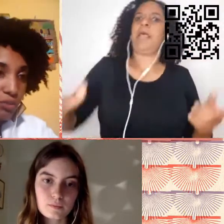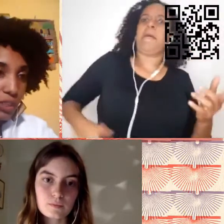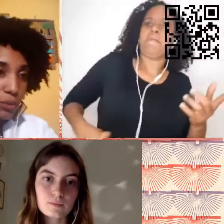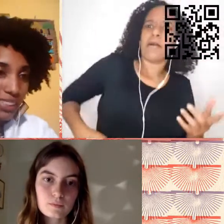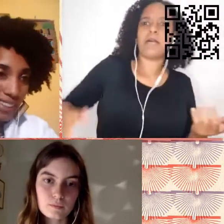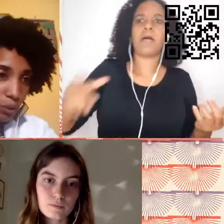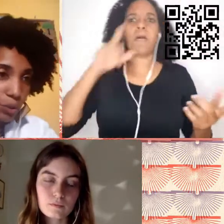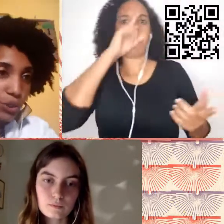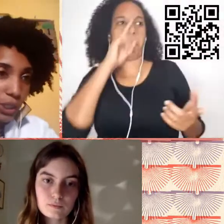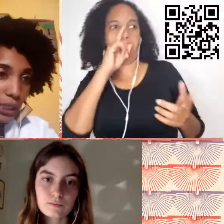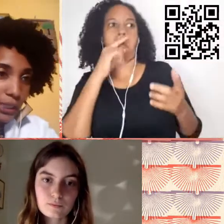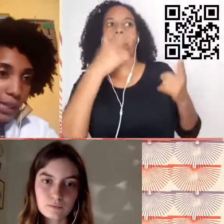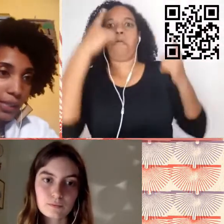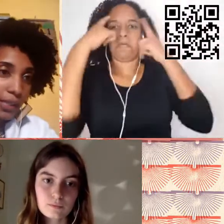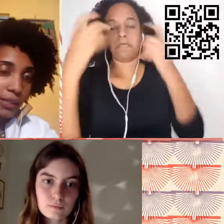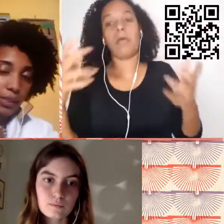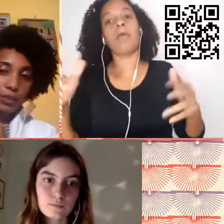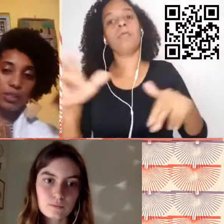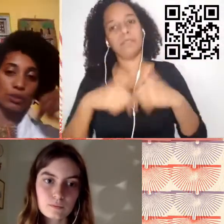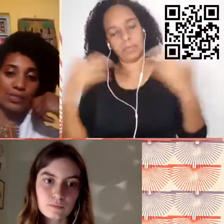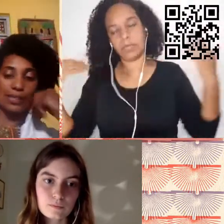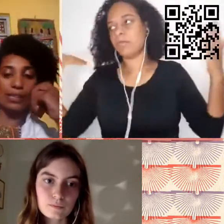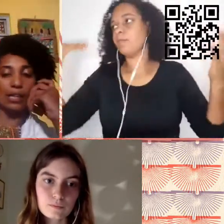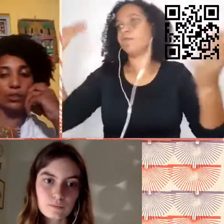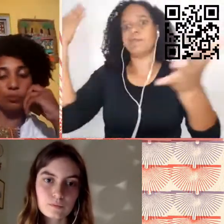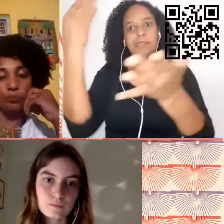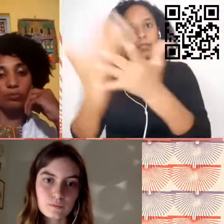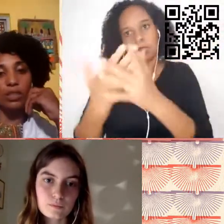tem vários conflitos até hoje, né, na nossa